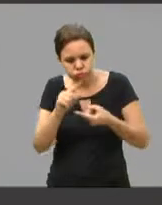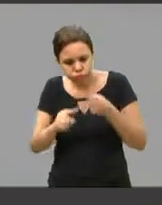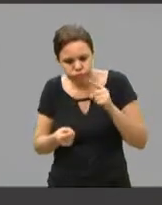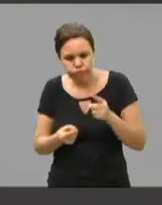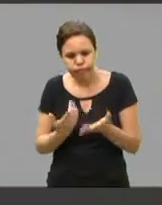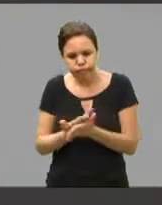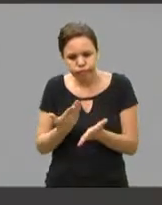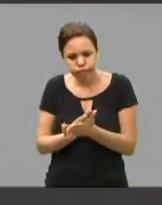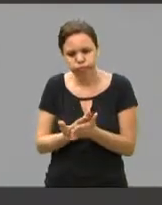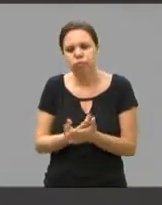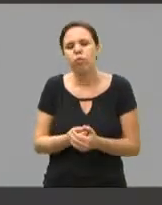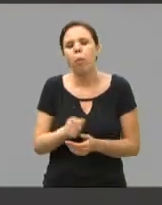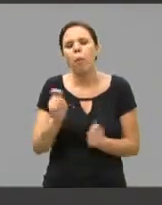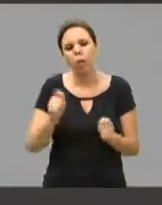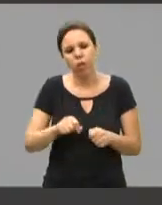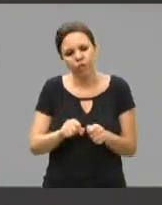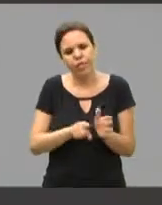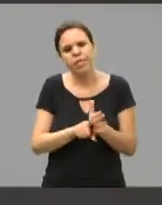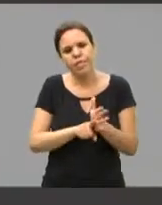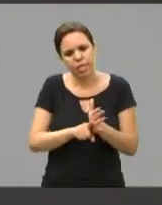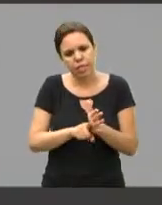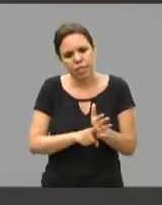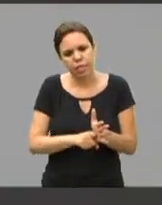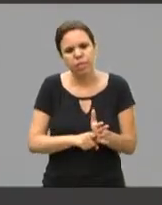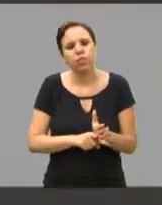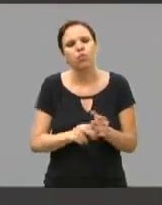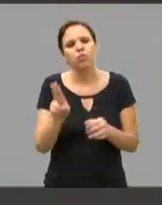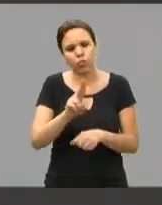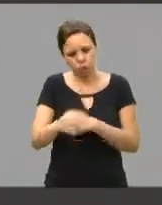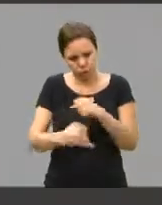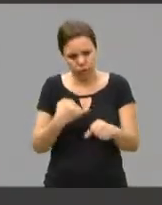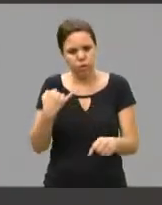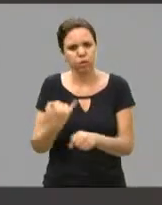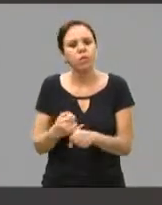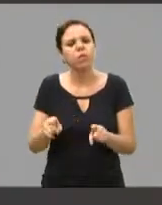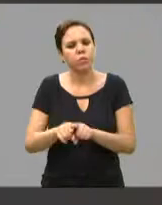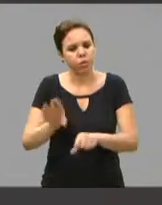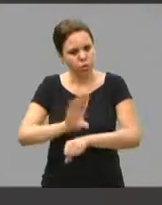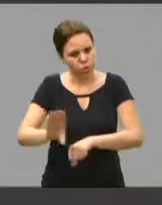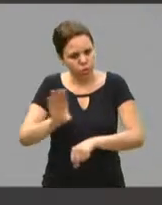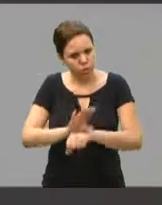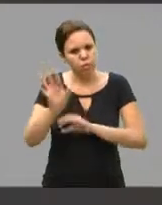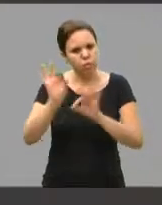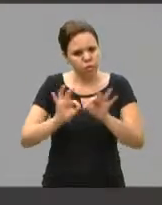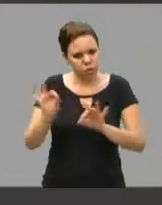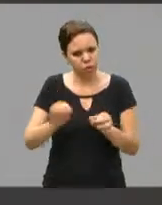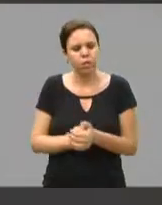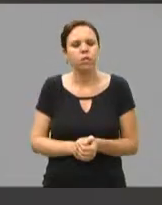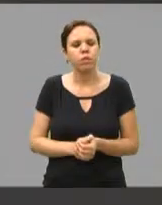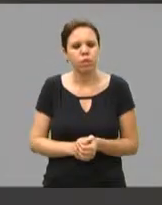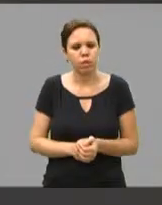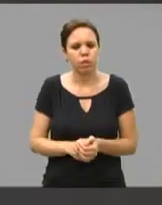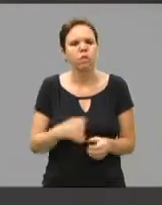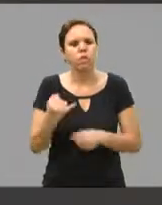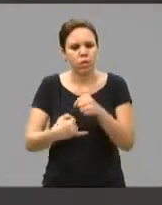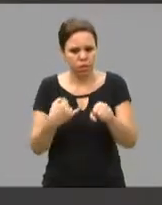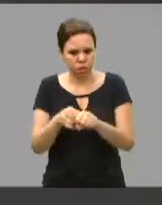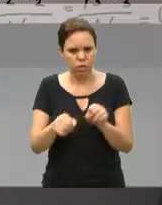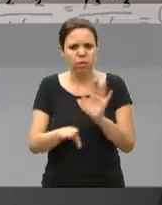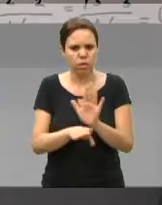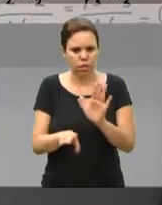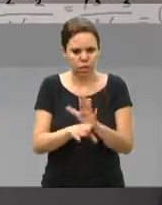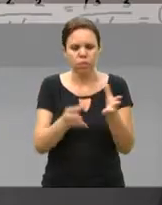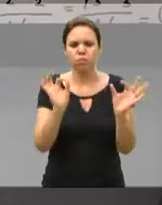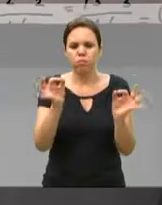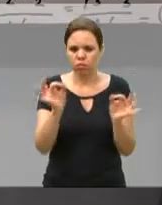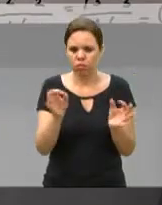tudo. Ele pode fazer pesquisas também, usar a internet também. Tem uns cursinhos preparatórios, mas a internet hoje é uma grande aliada.